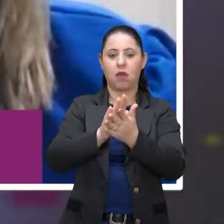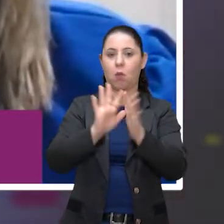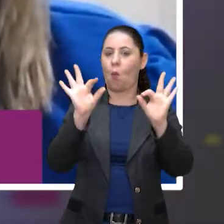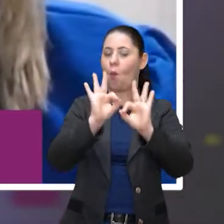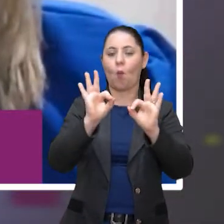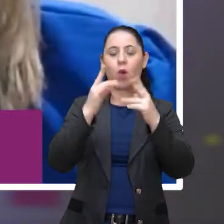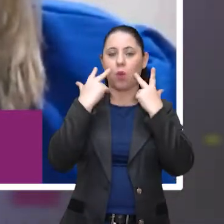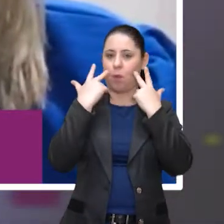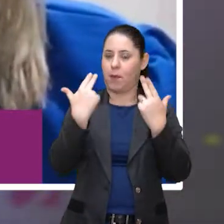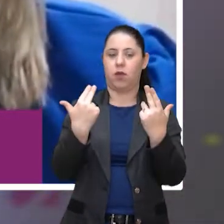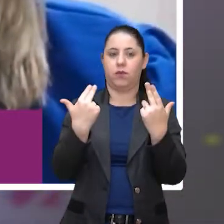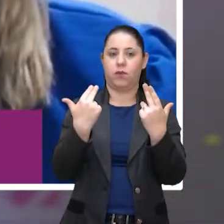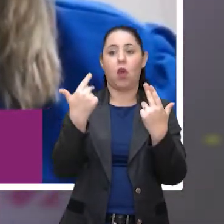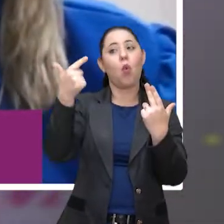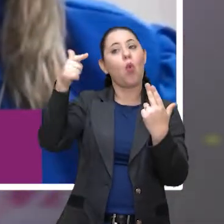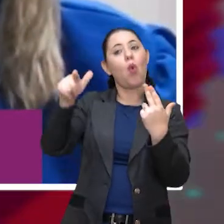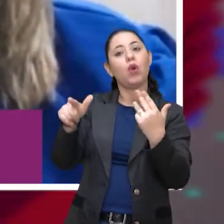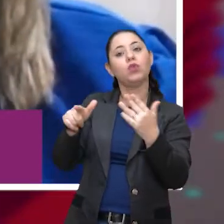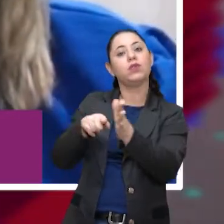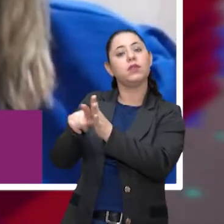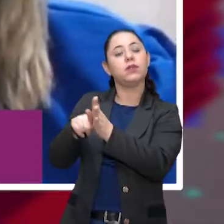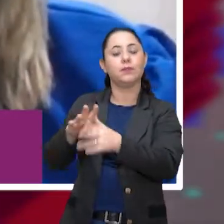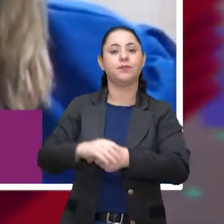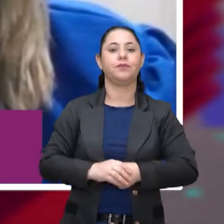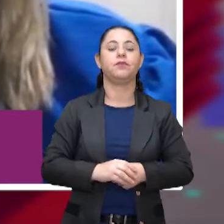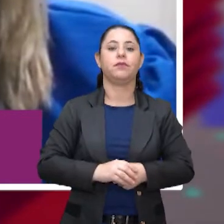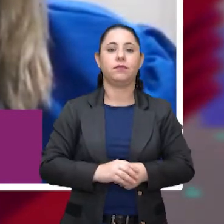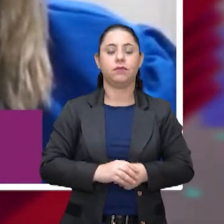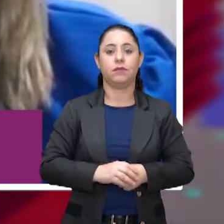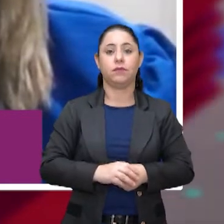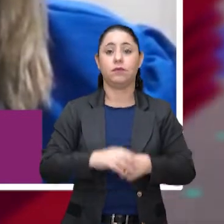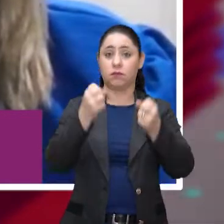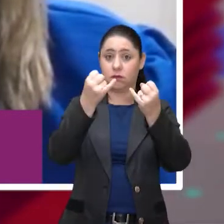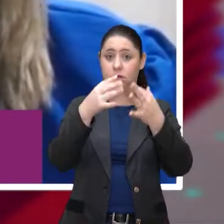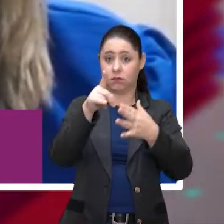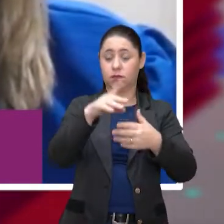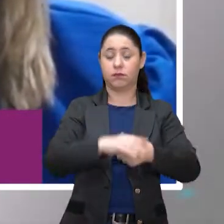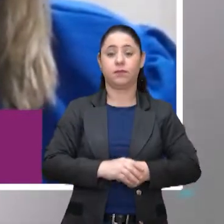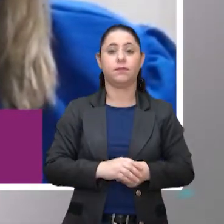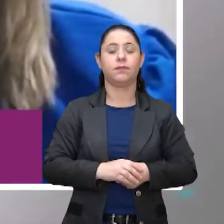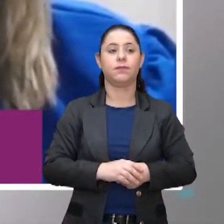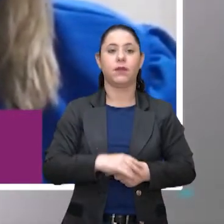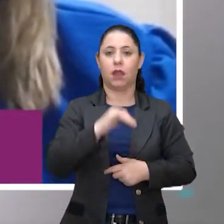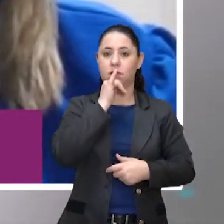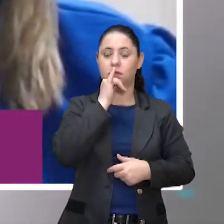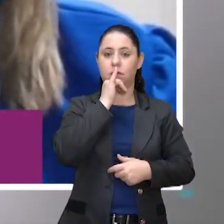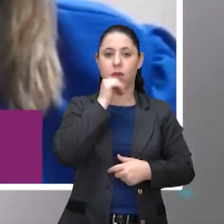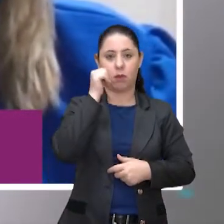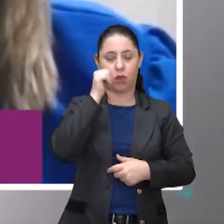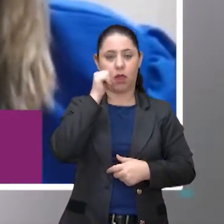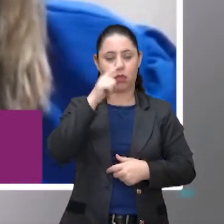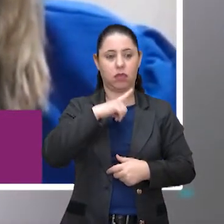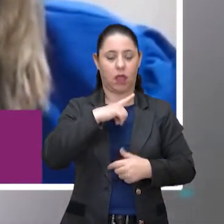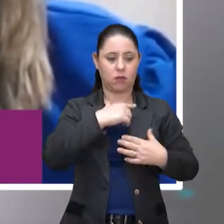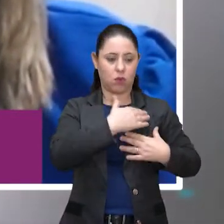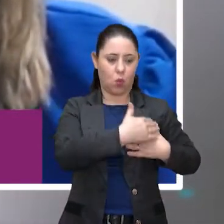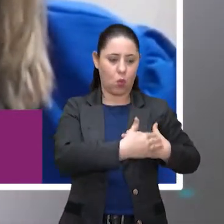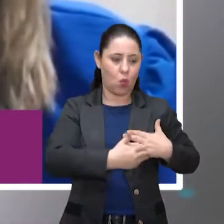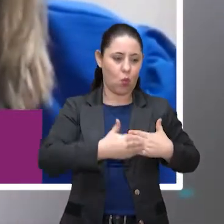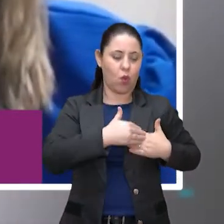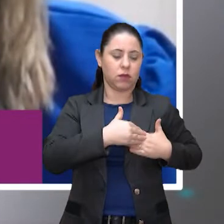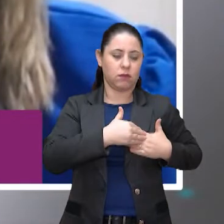nenhuma alteração, é outro contexto. Vamos falar do que você comentou, que seriam as mulheres que têm nódulos